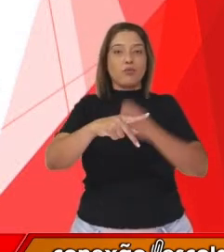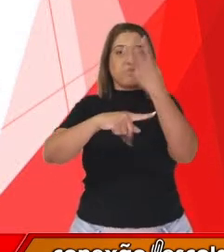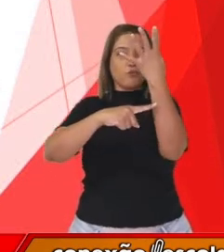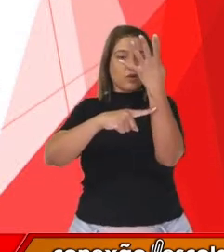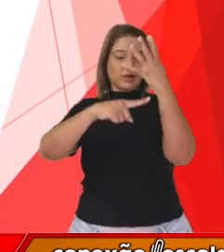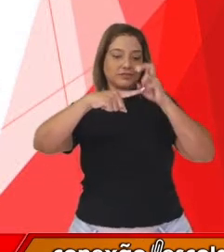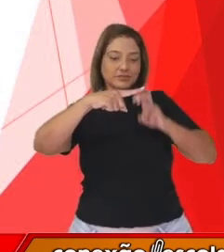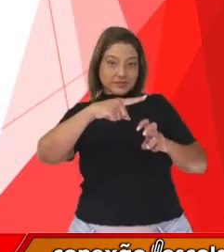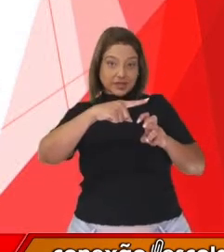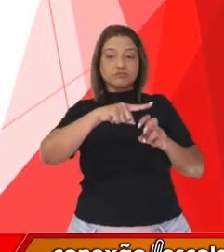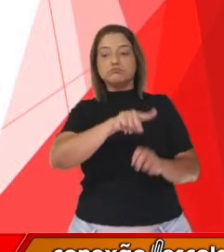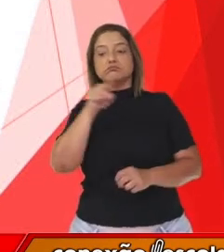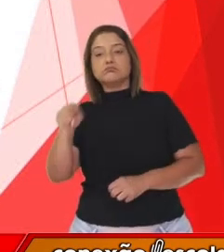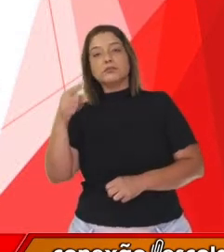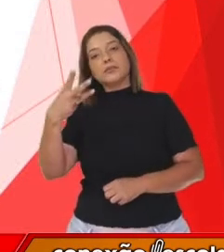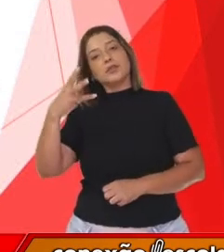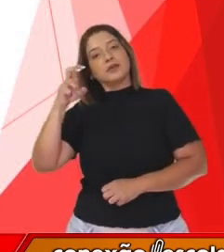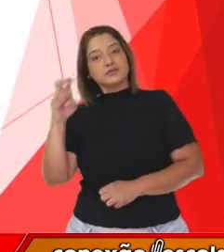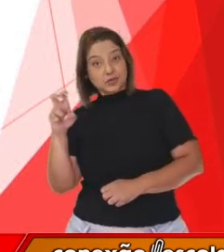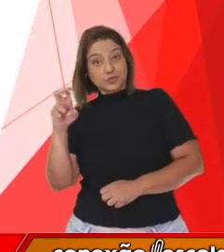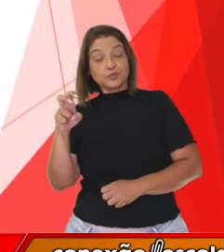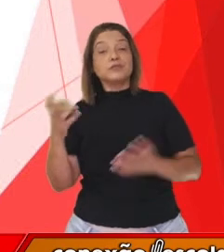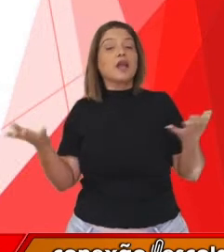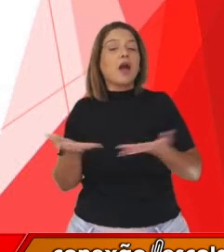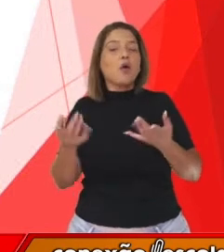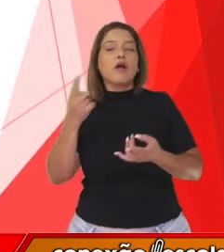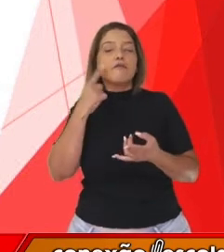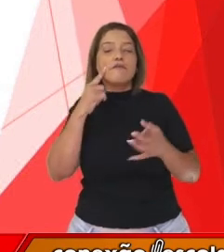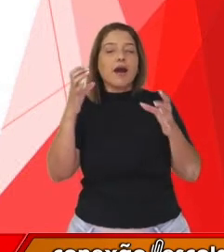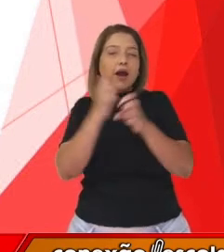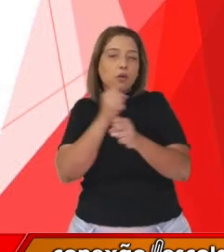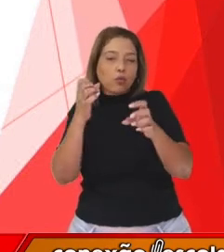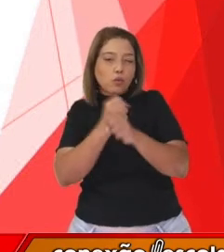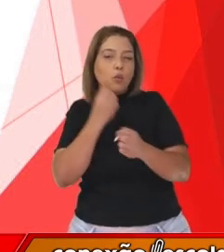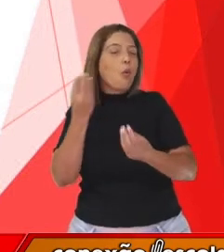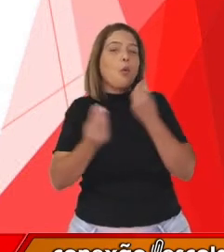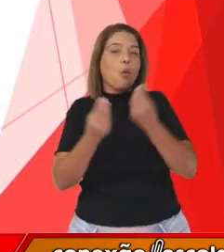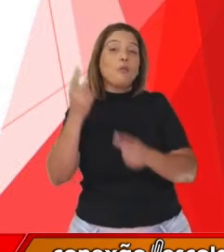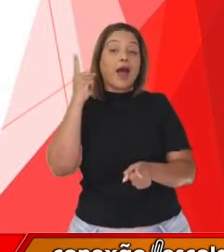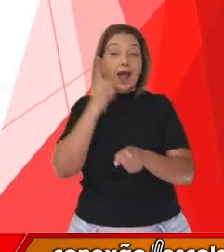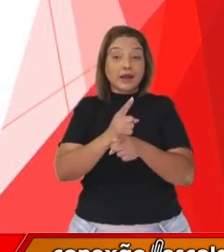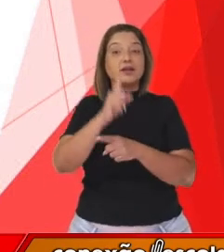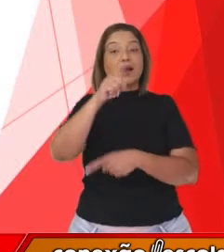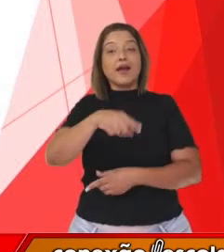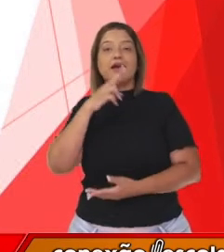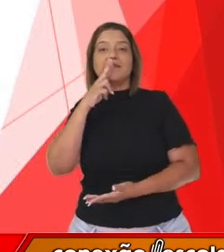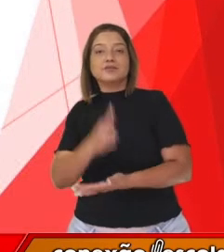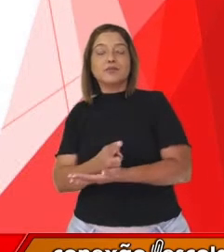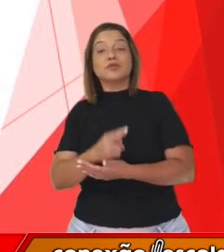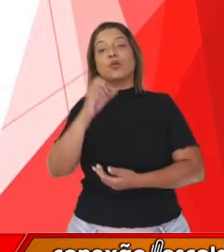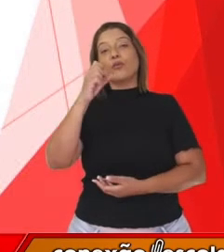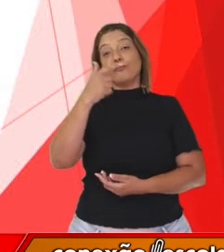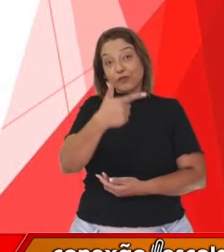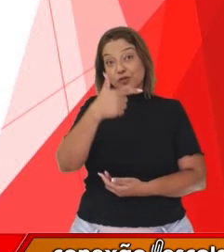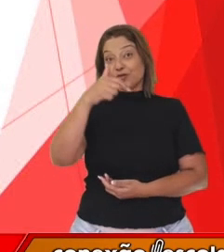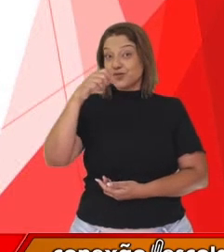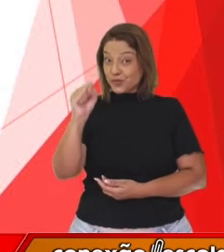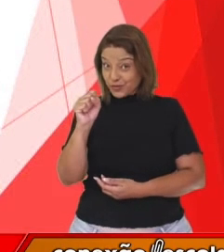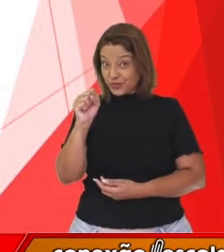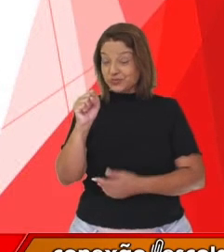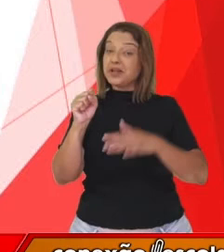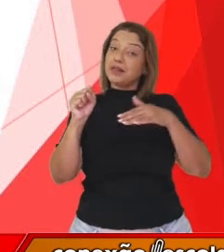35. Calculando e fazendo a fração de quantidade, nós vamos chegar no número 28.